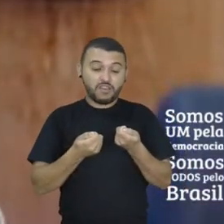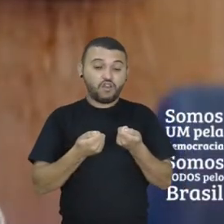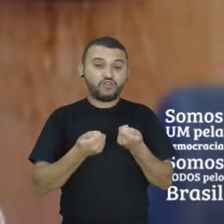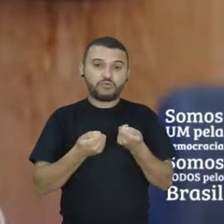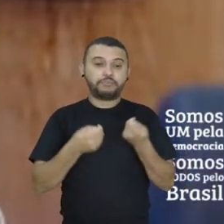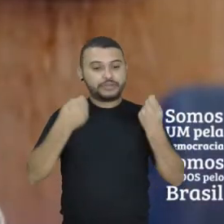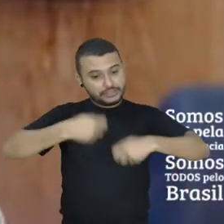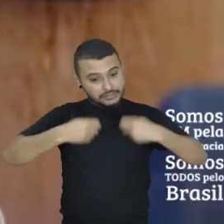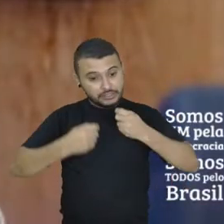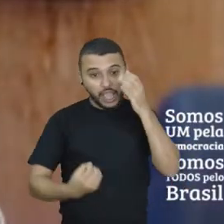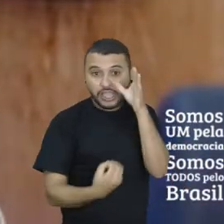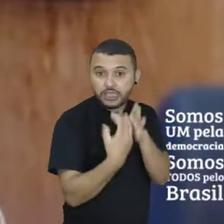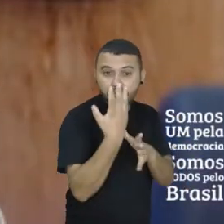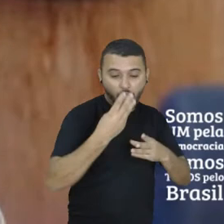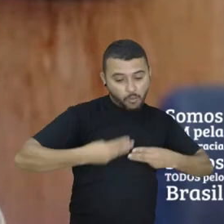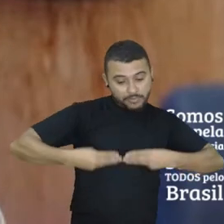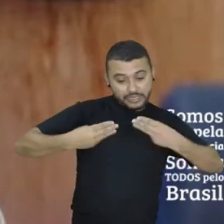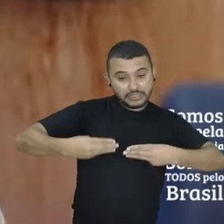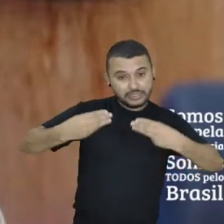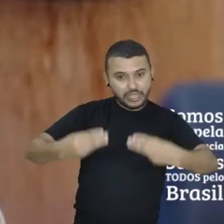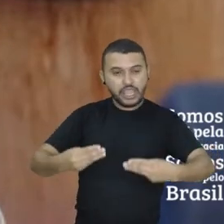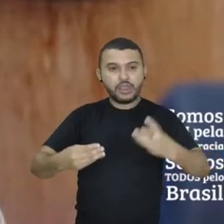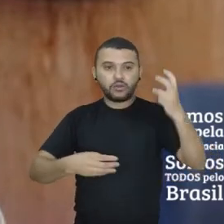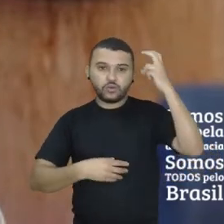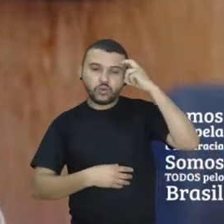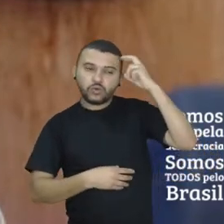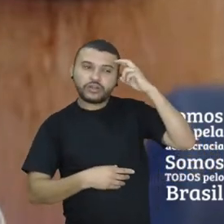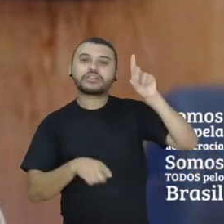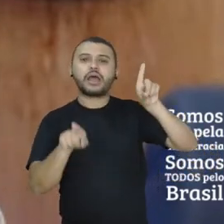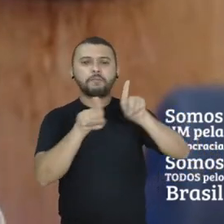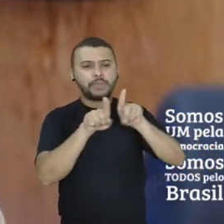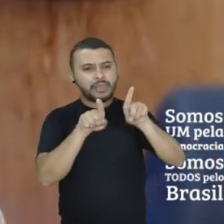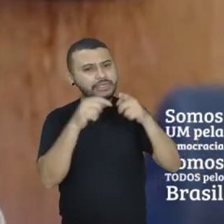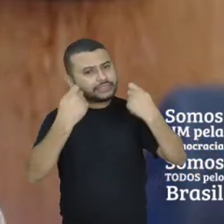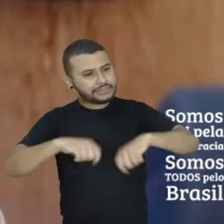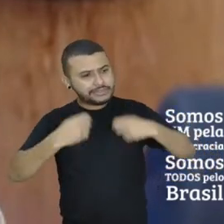o Ministério da Cultura e, claro, financiá-la. Você tem